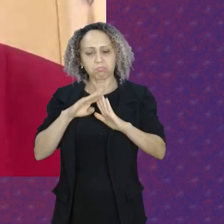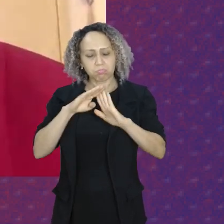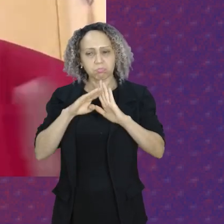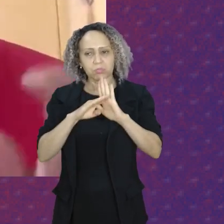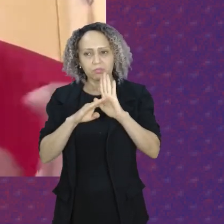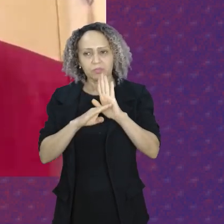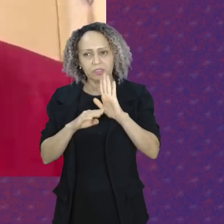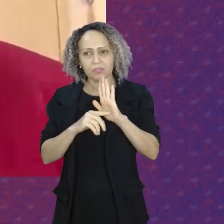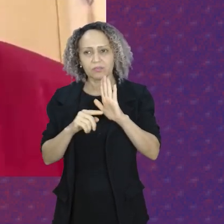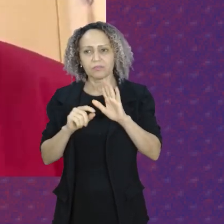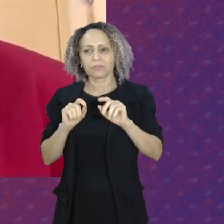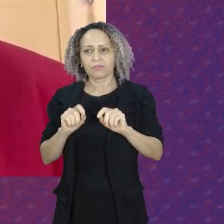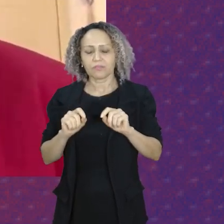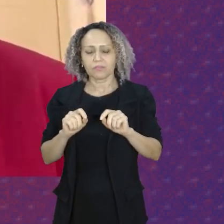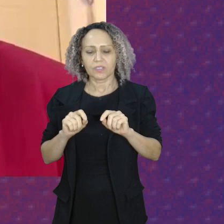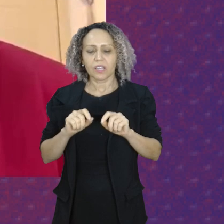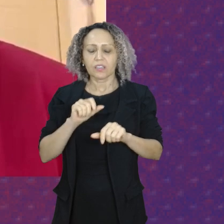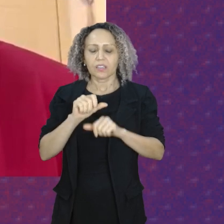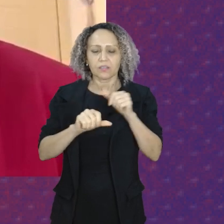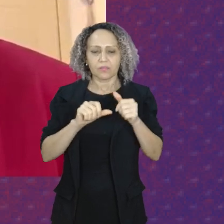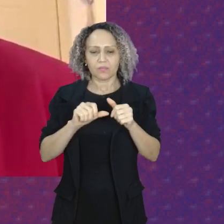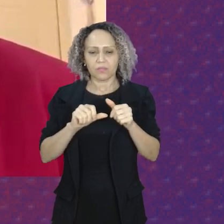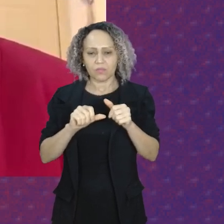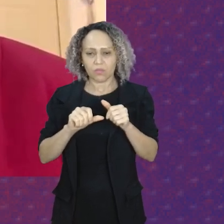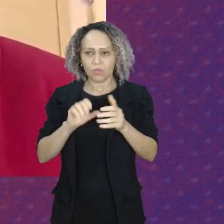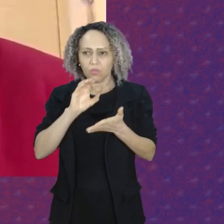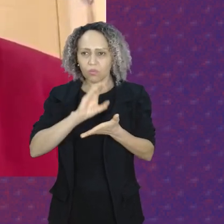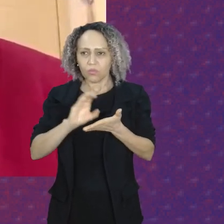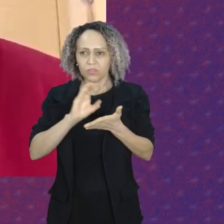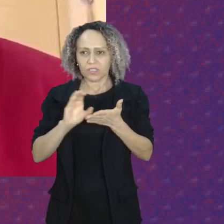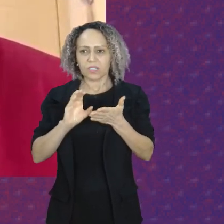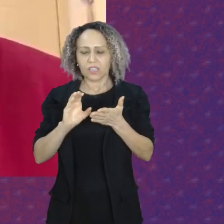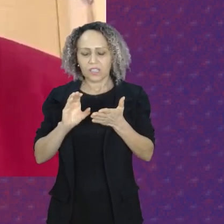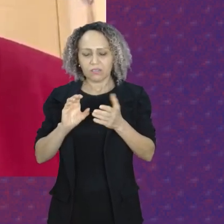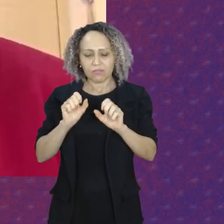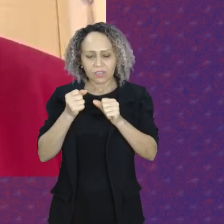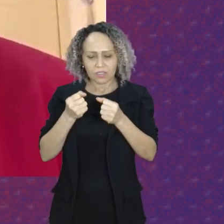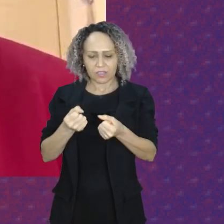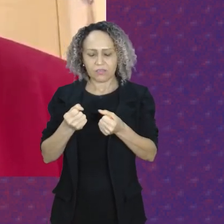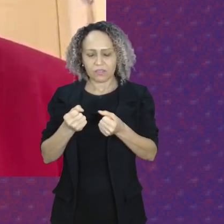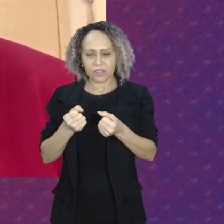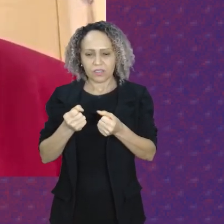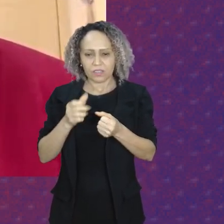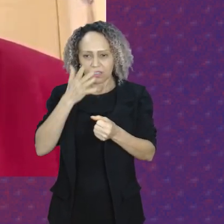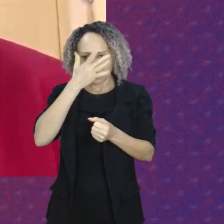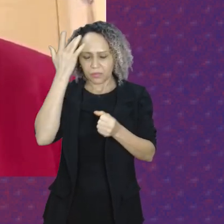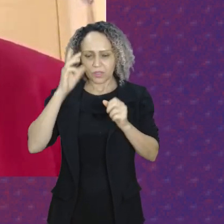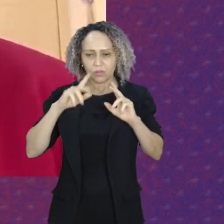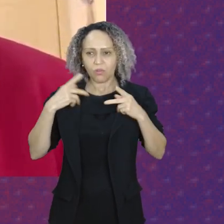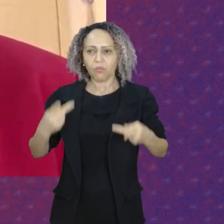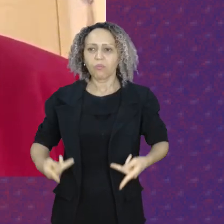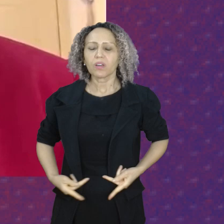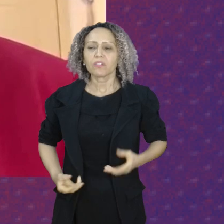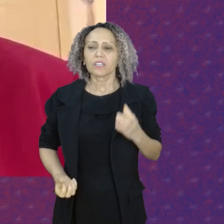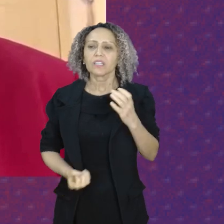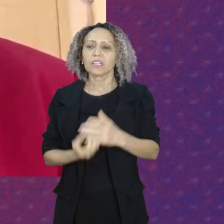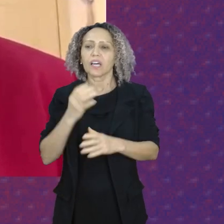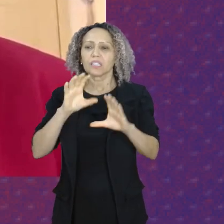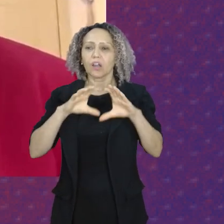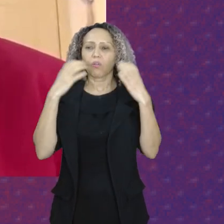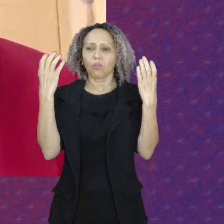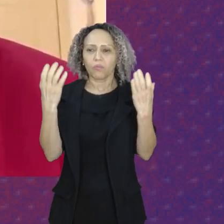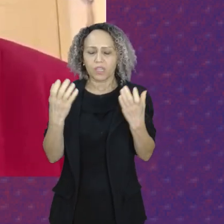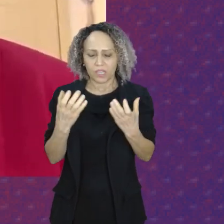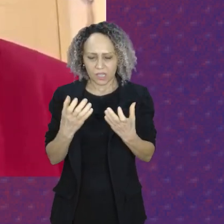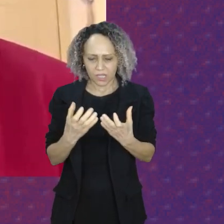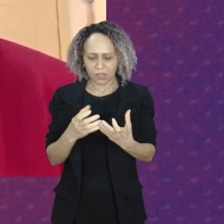houve uma alteração no Conselho dos Direitos de Defesa da Pessoa Humana, foi criada a Comissão de Direitos Humanos e Minorias